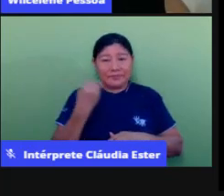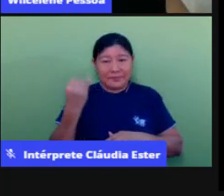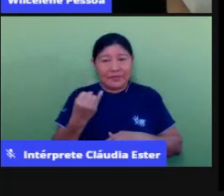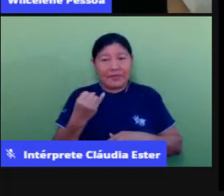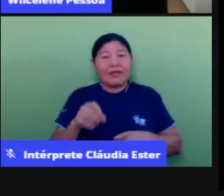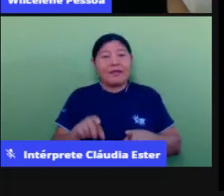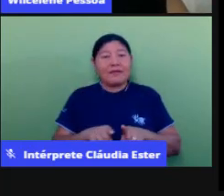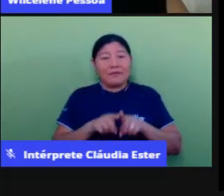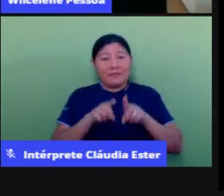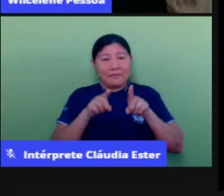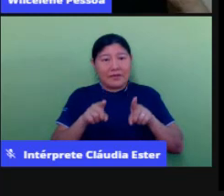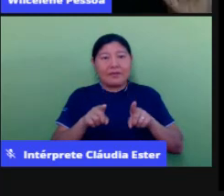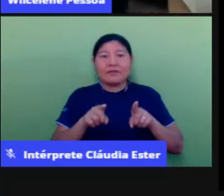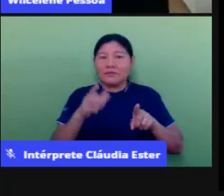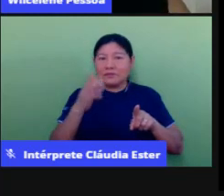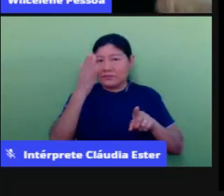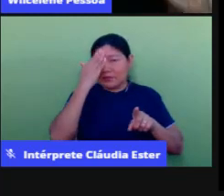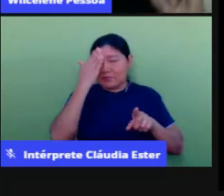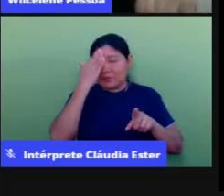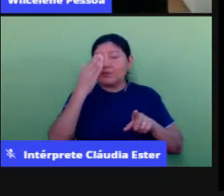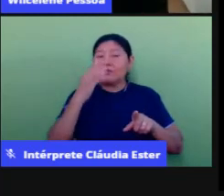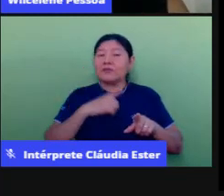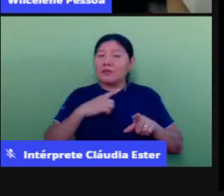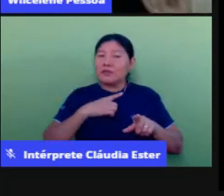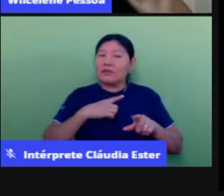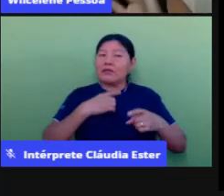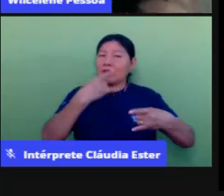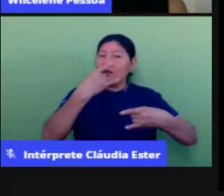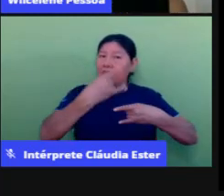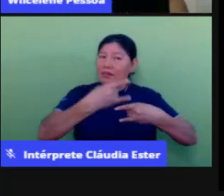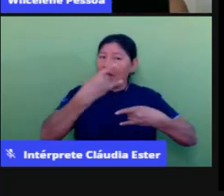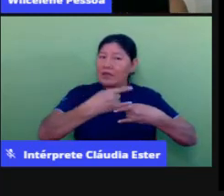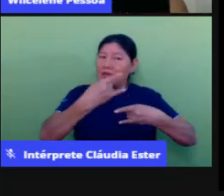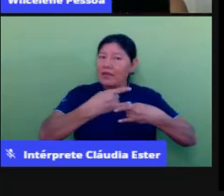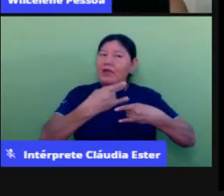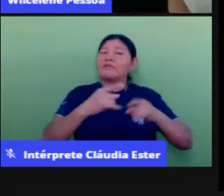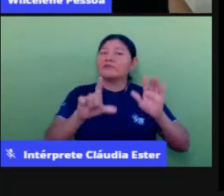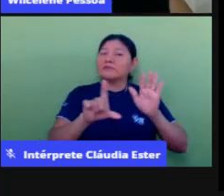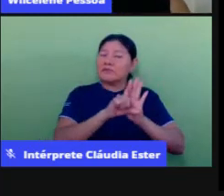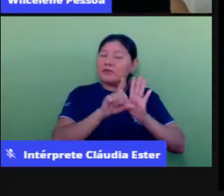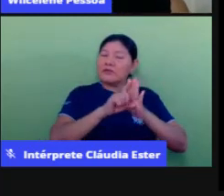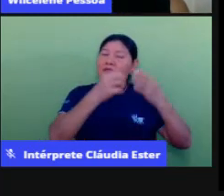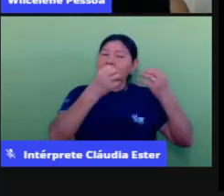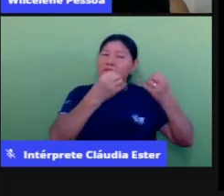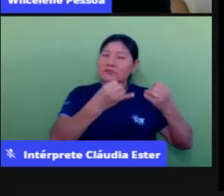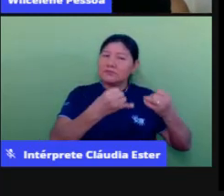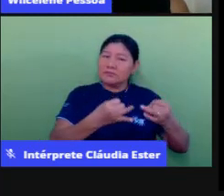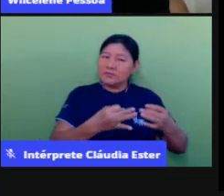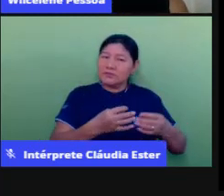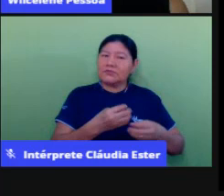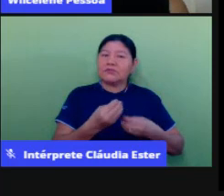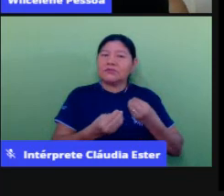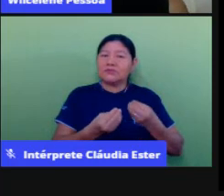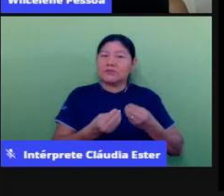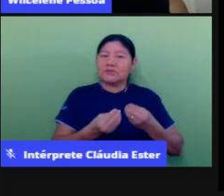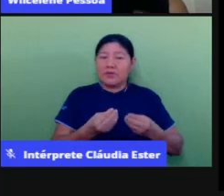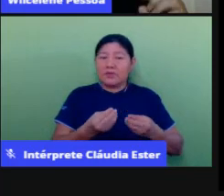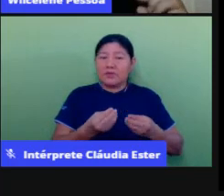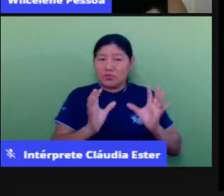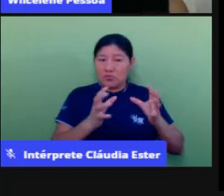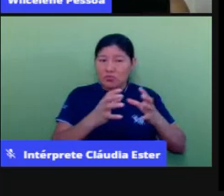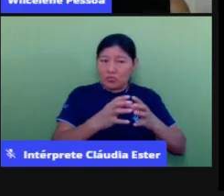da live, está lá na legislação, textos, histórias de 0 a 3 anos. Então, se eu trabalho desde o grupo 1